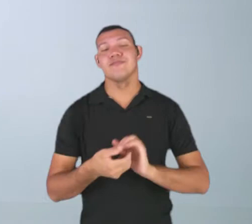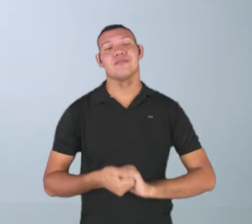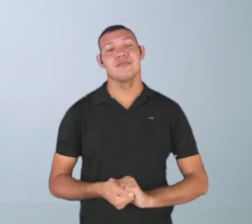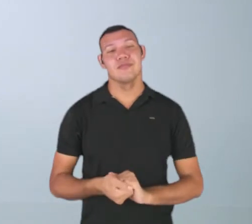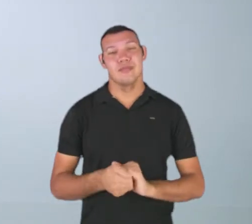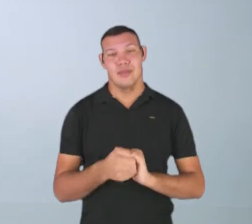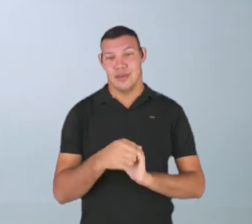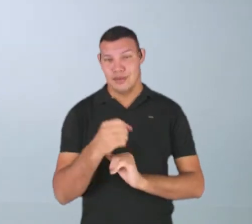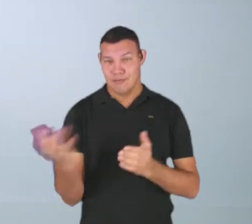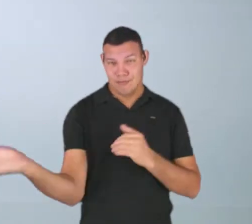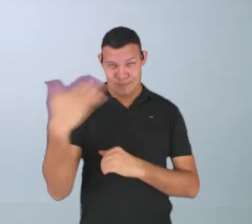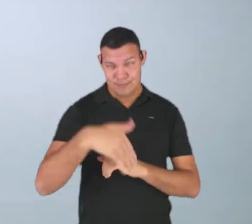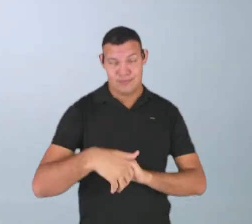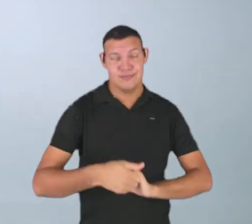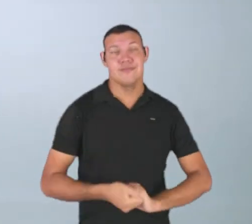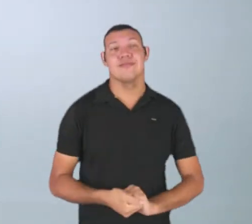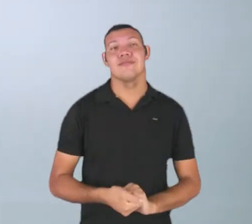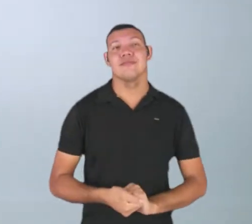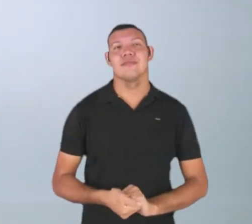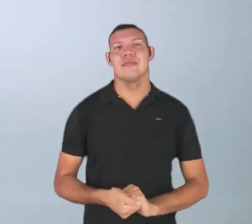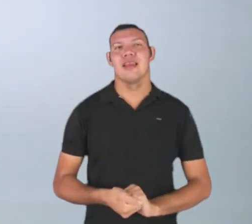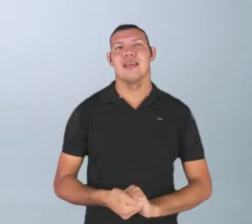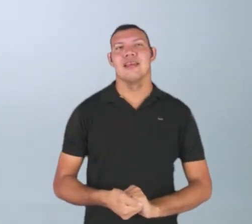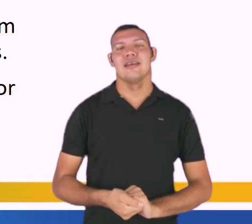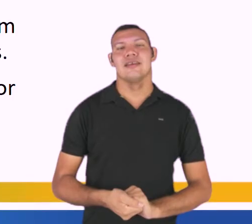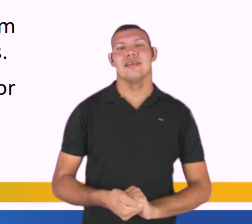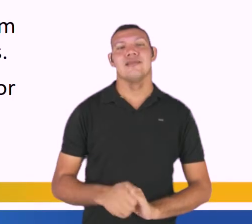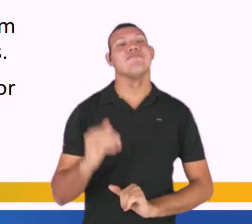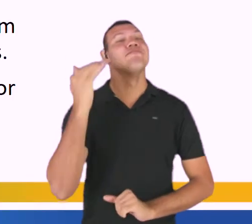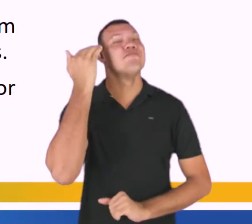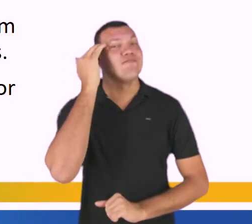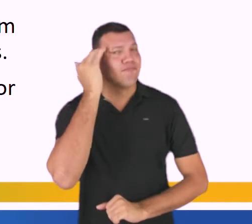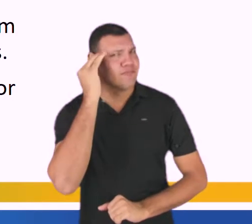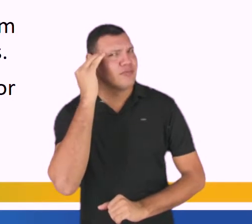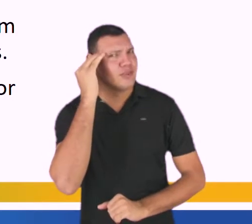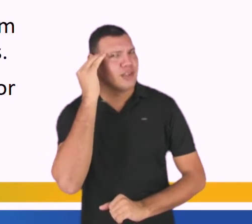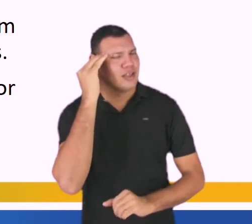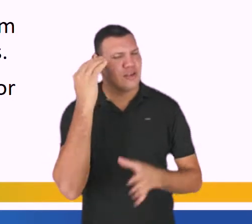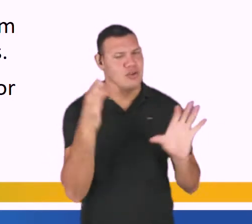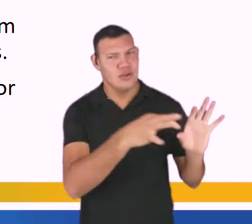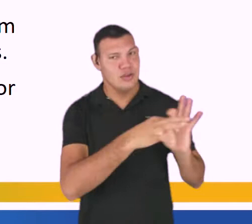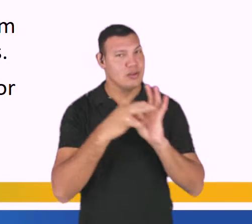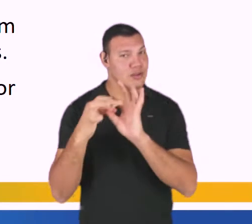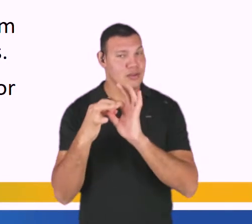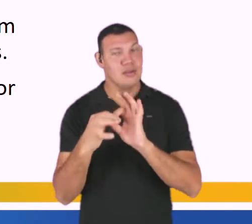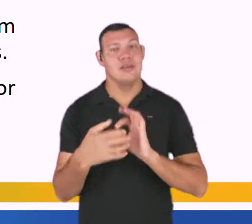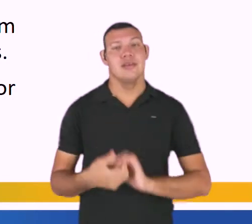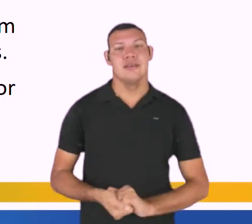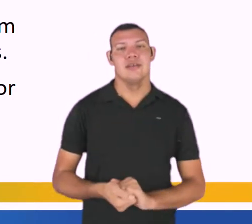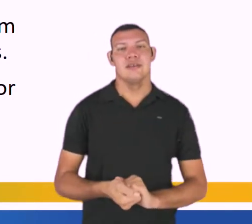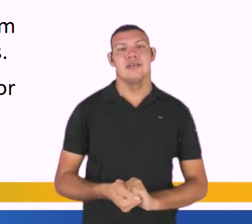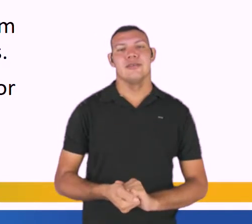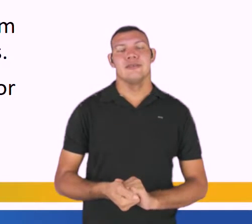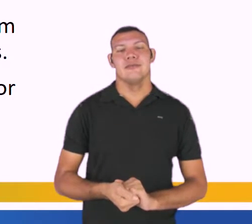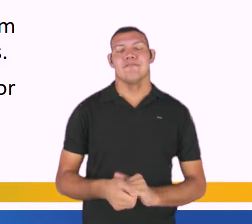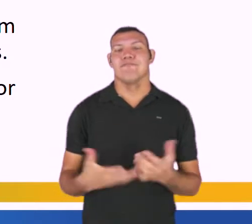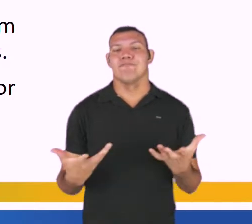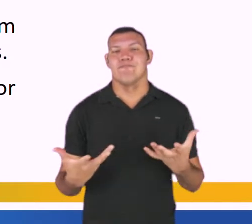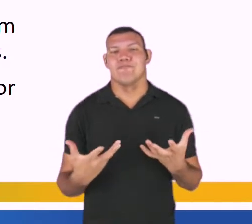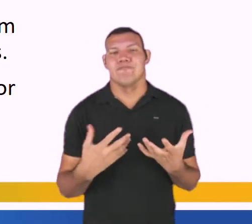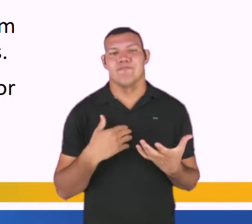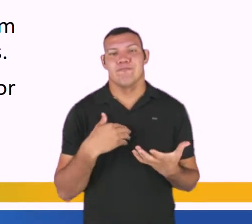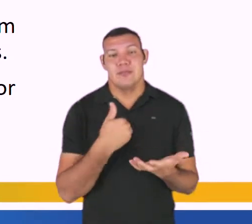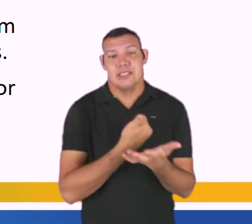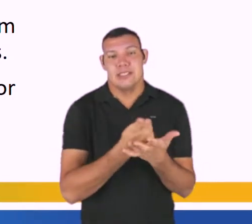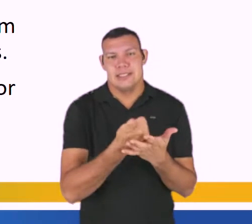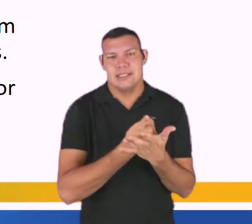bom? Vamos comigo. Entendendo sempre um pouco mais desse contexto. Todo ato comunicativo